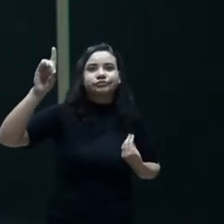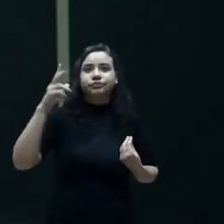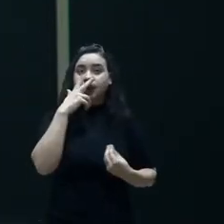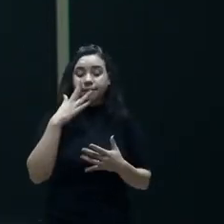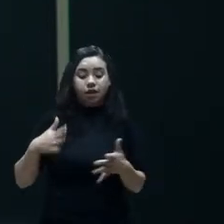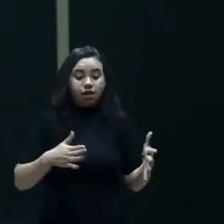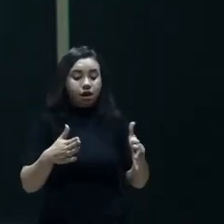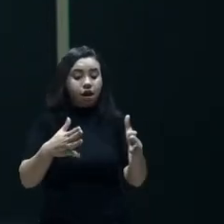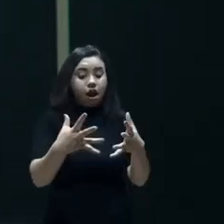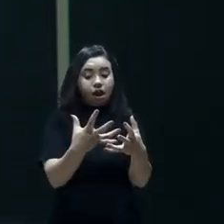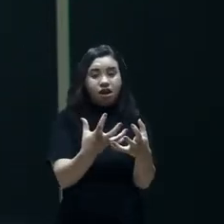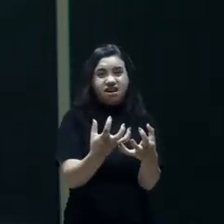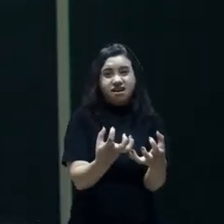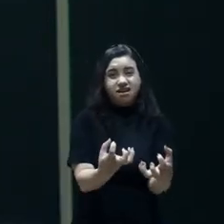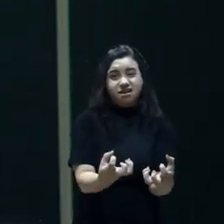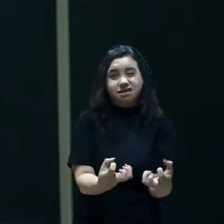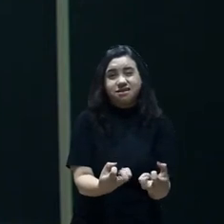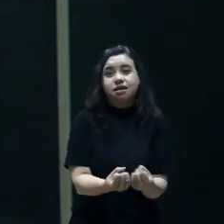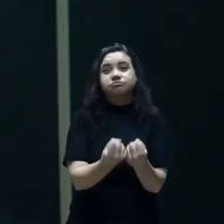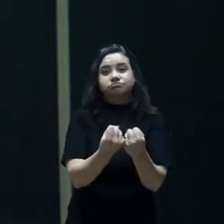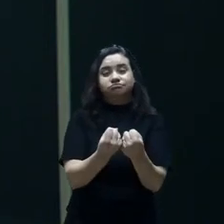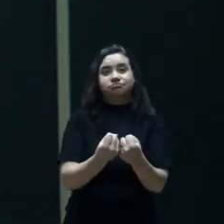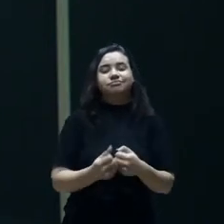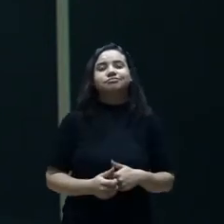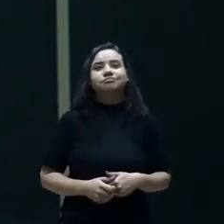Tem vida, mas está sendo sufocado.